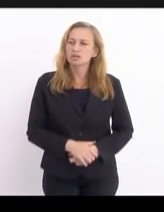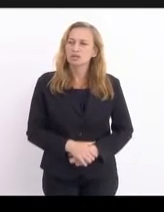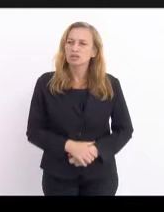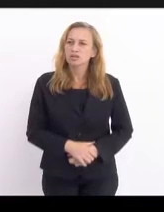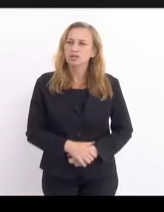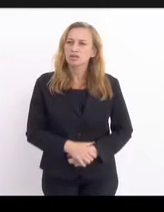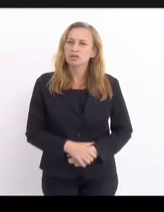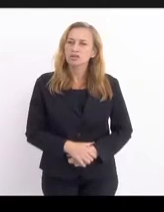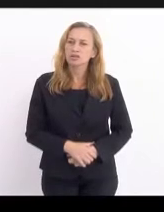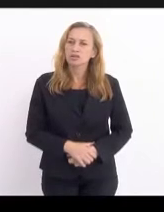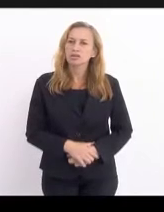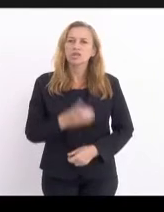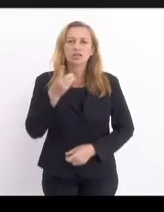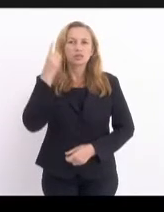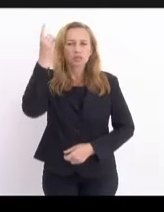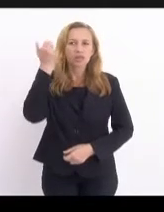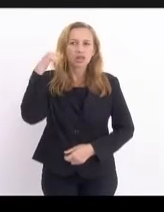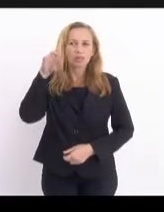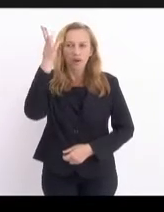Eu estou bem. Eliomar Coelho.